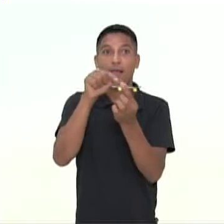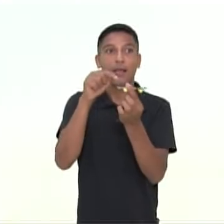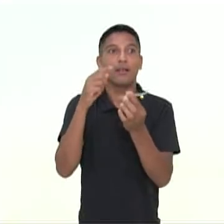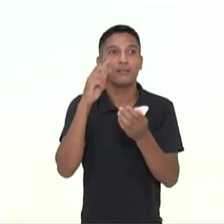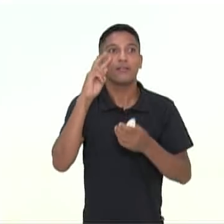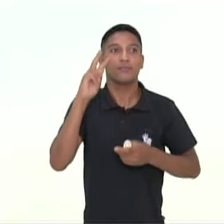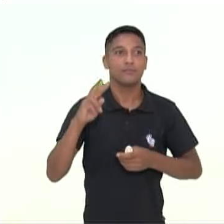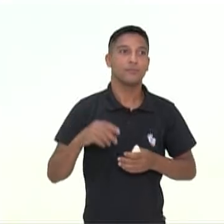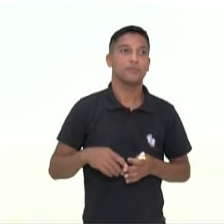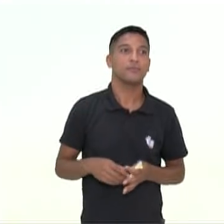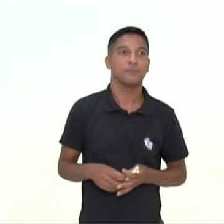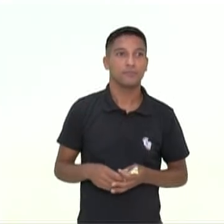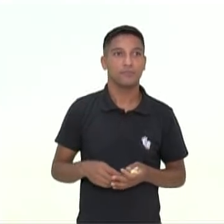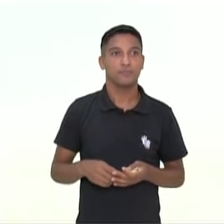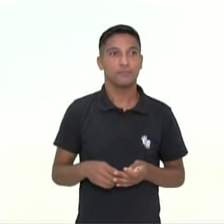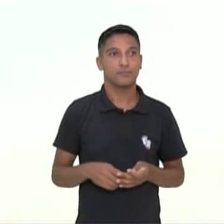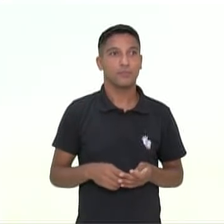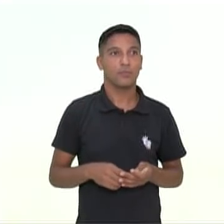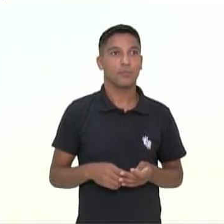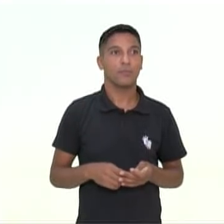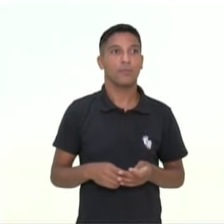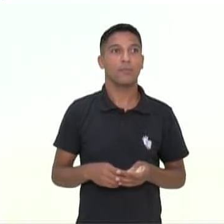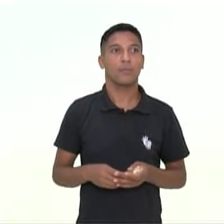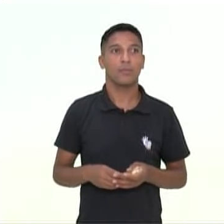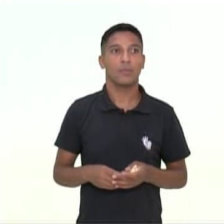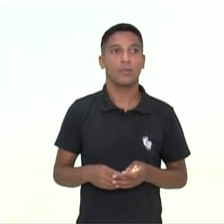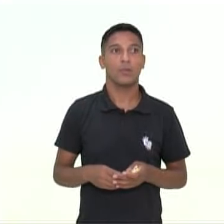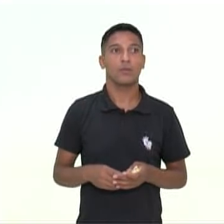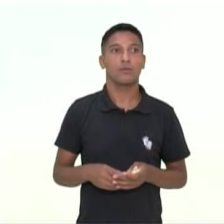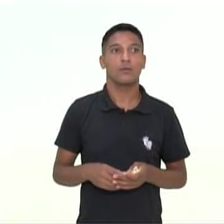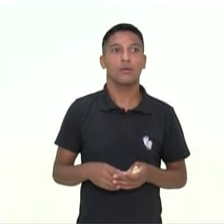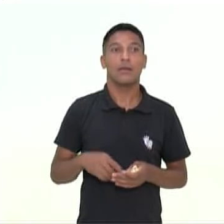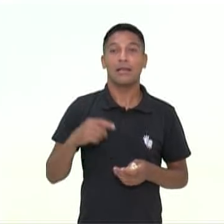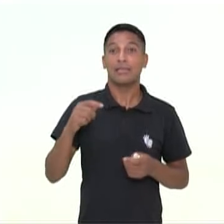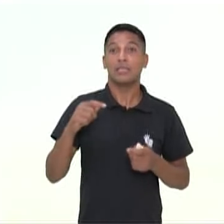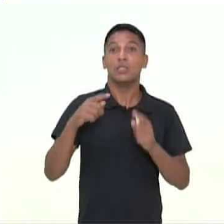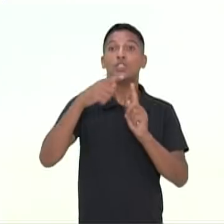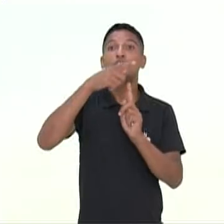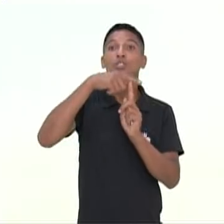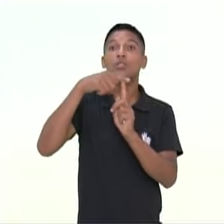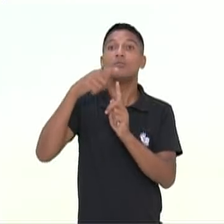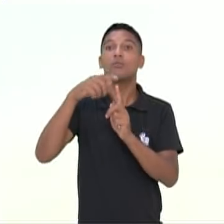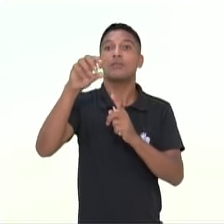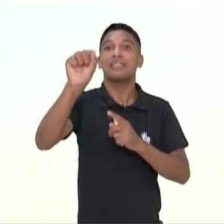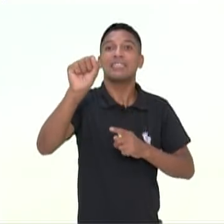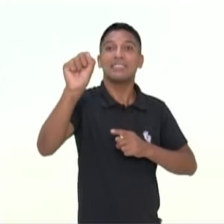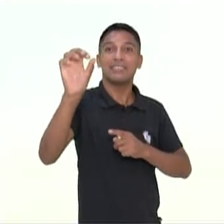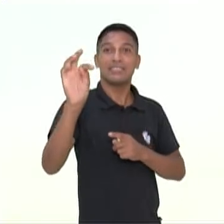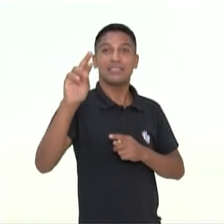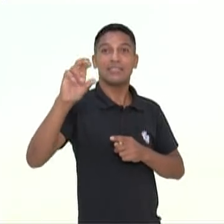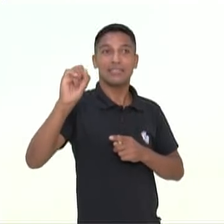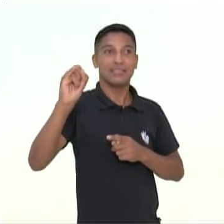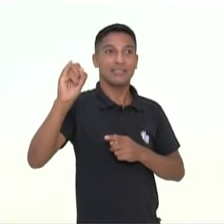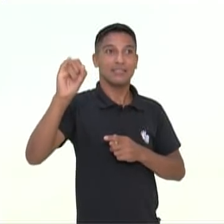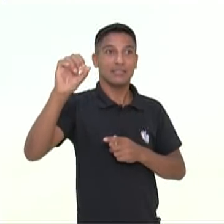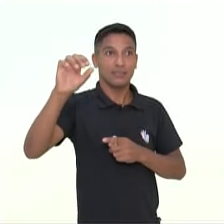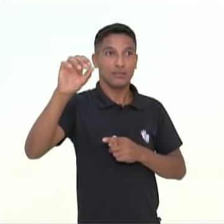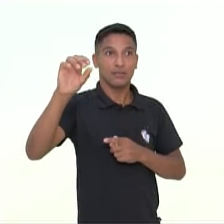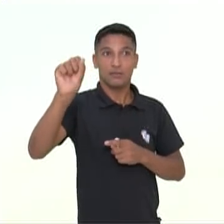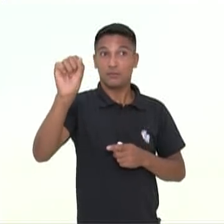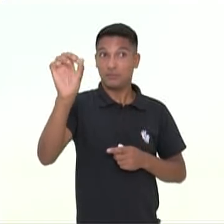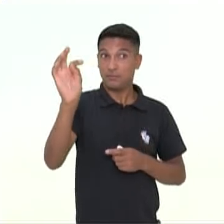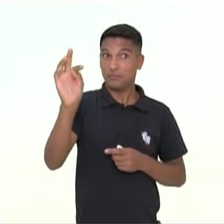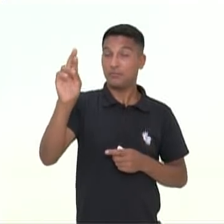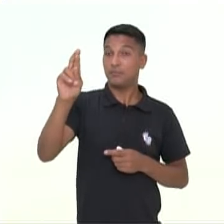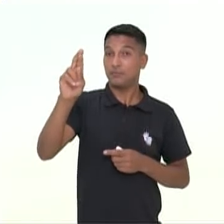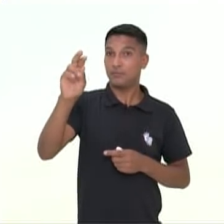essas provas aí. A modalidade street se tornou uma das mais fortes, pois os praticantes não